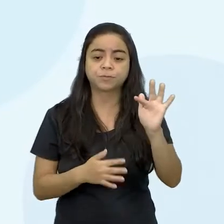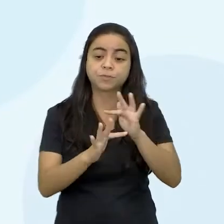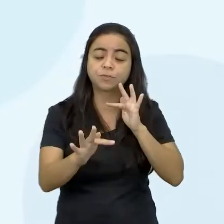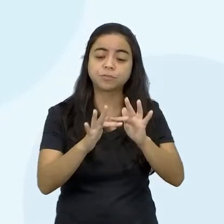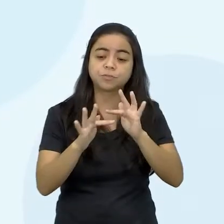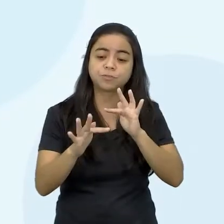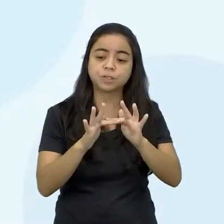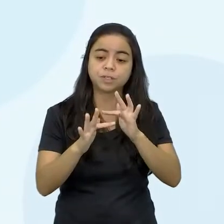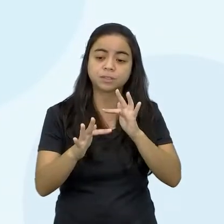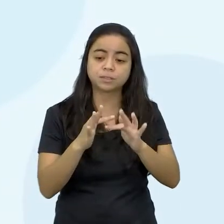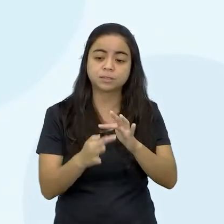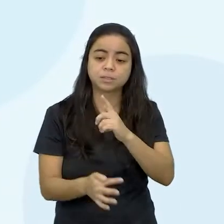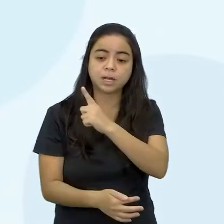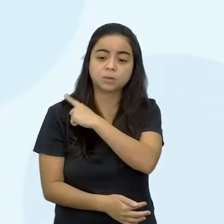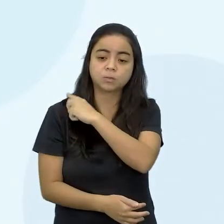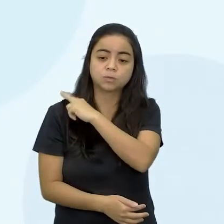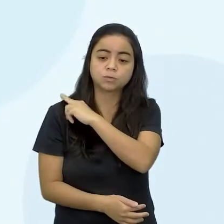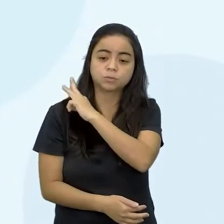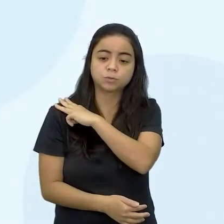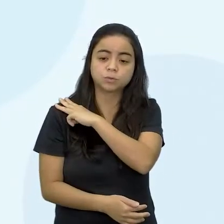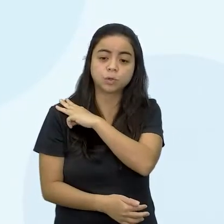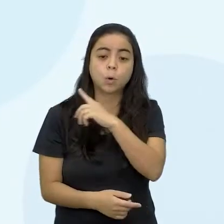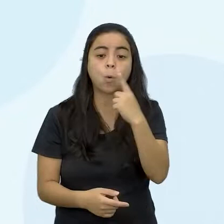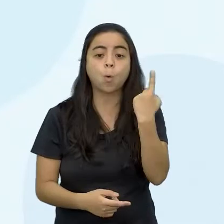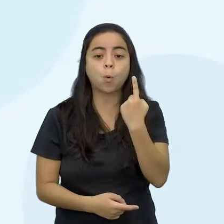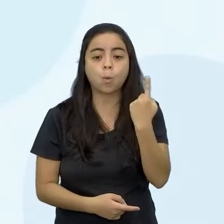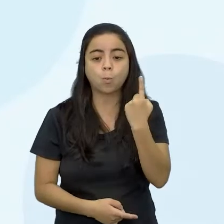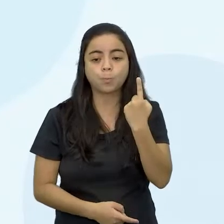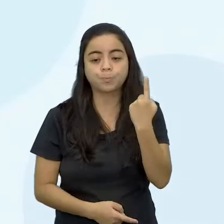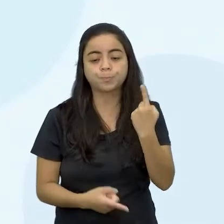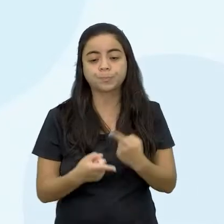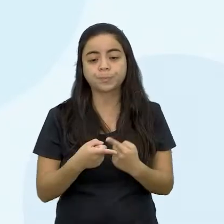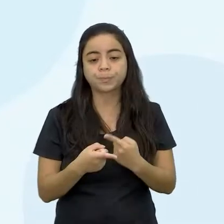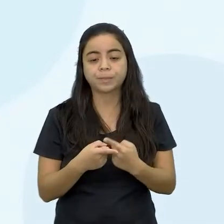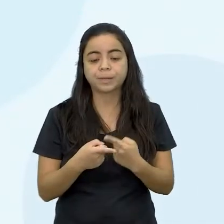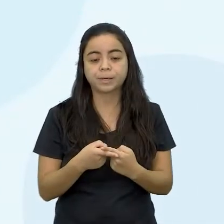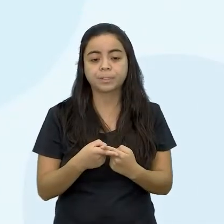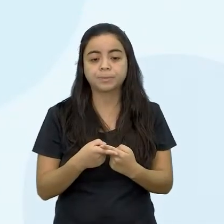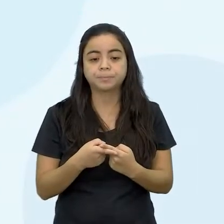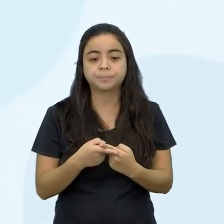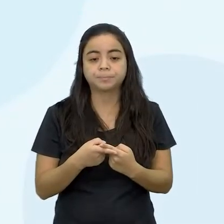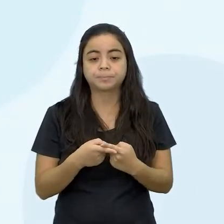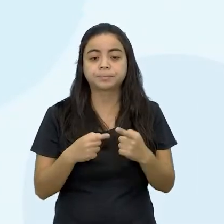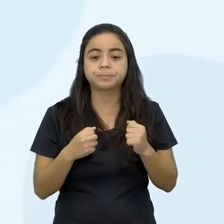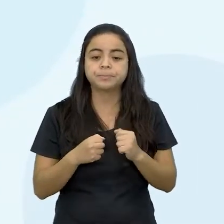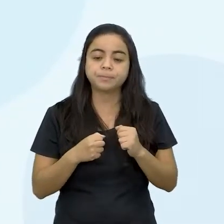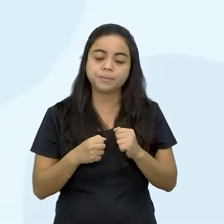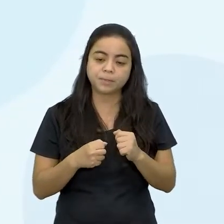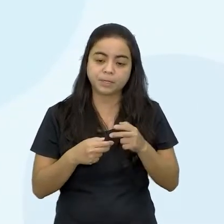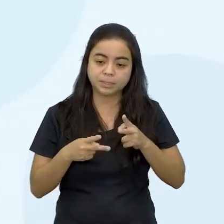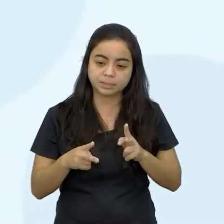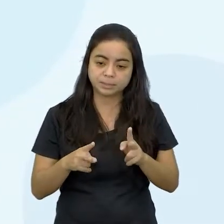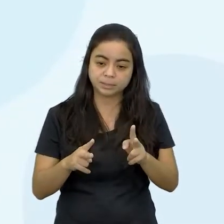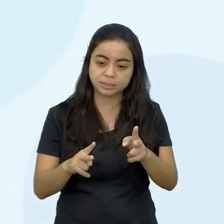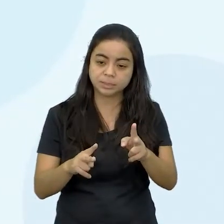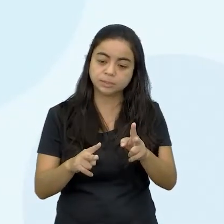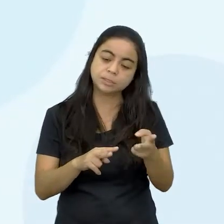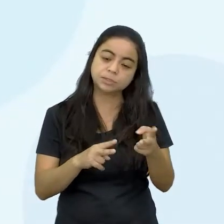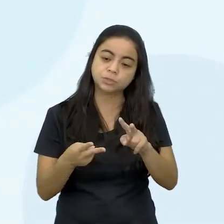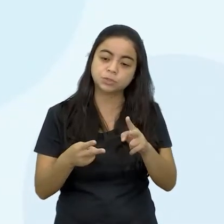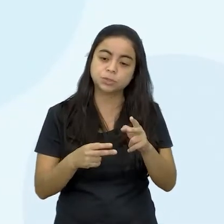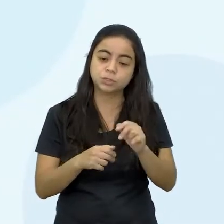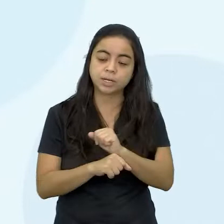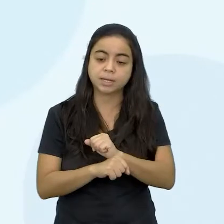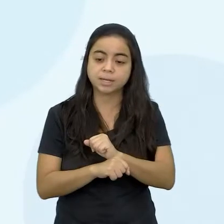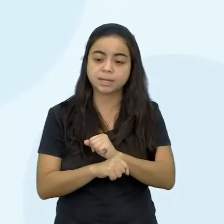Volume 1 justamente por que trata das conservações de energia Só que essa